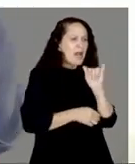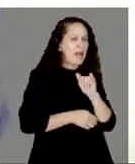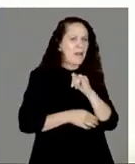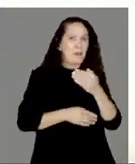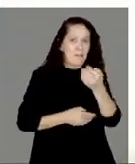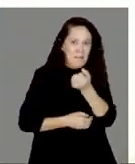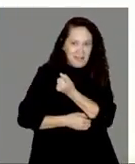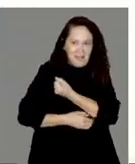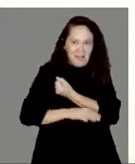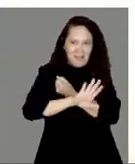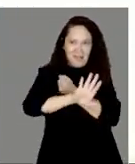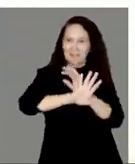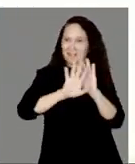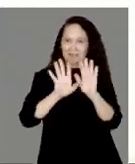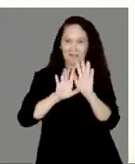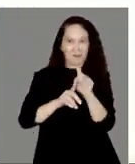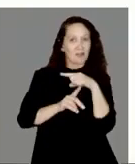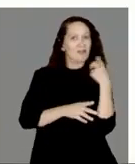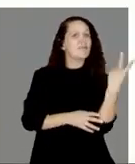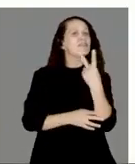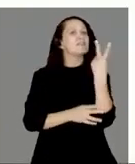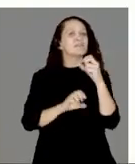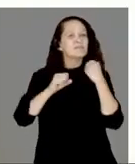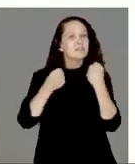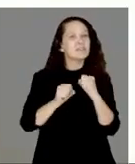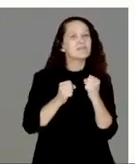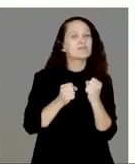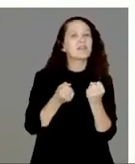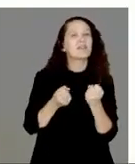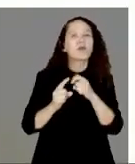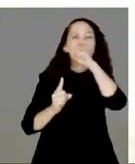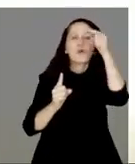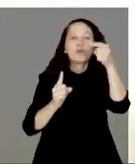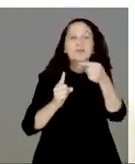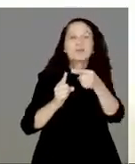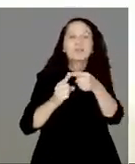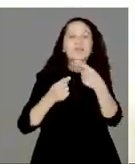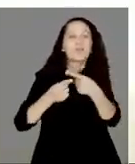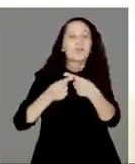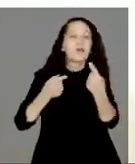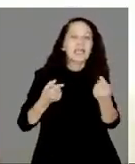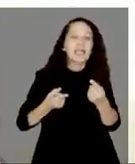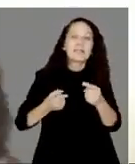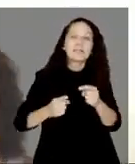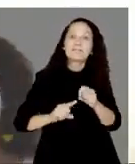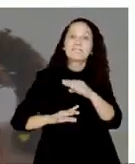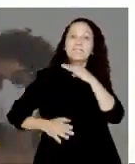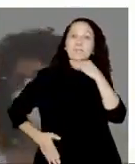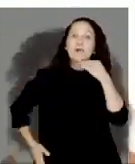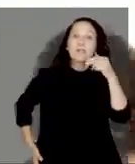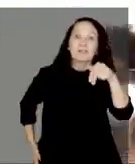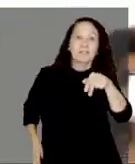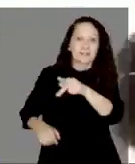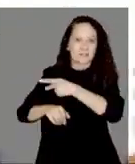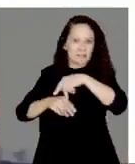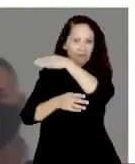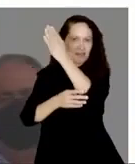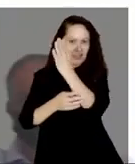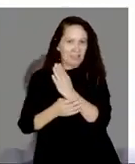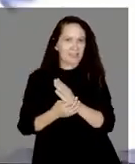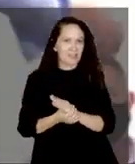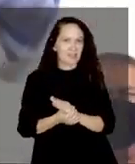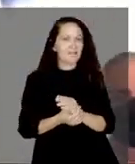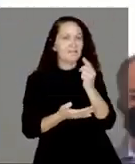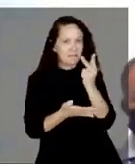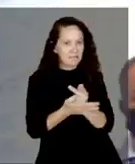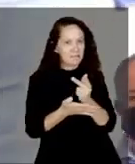figura heróica nesse país. Dandara, até há pouco tempo, ninguém conhecia. João Cândido, até há